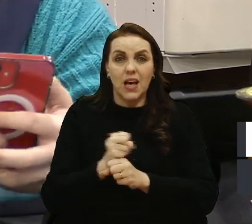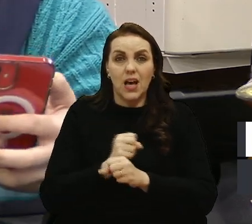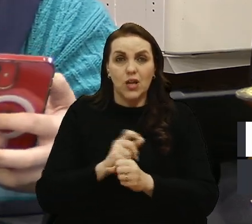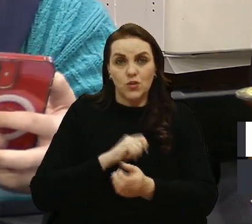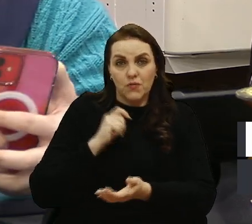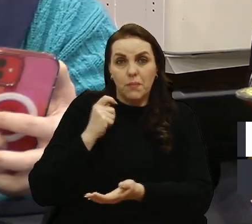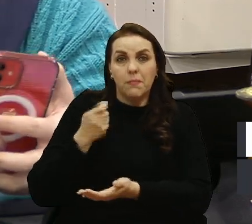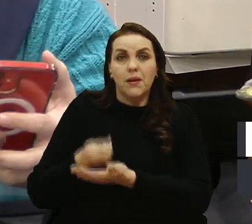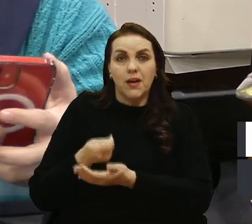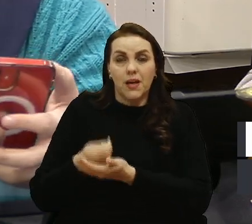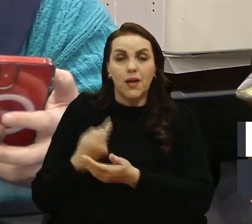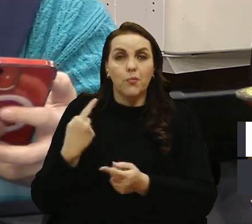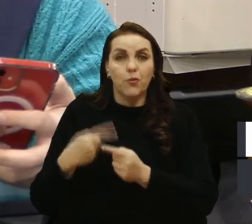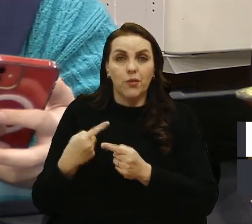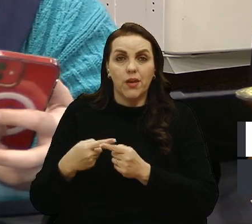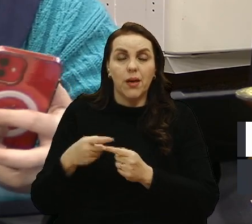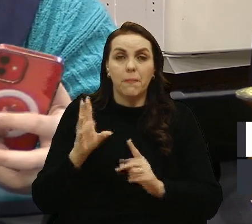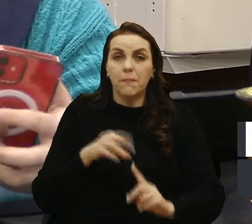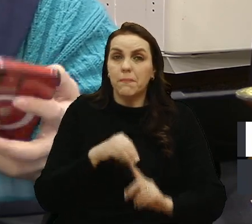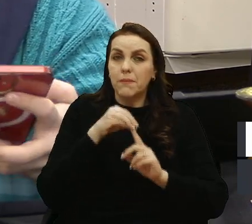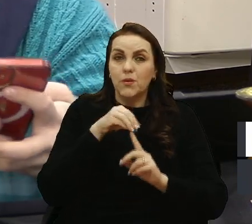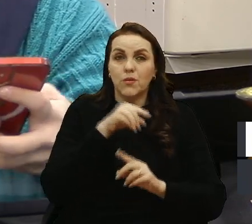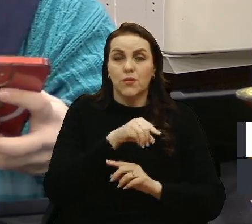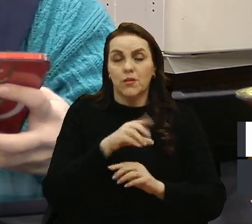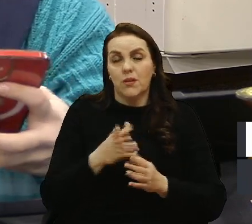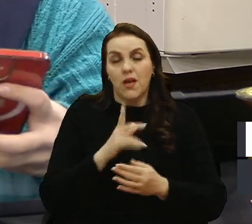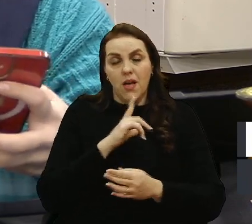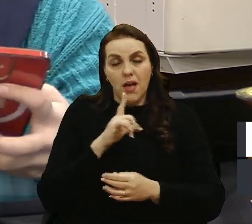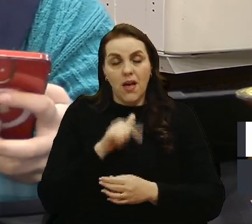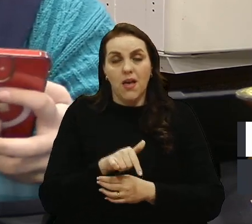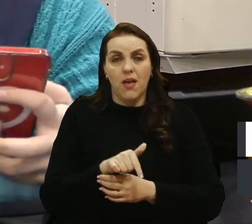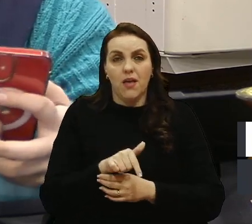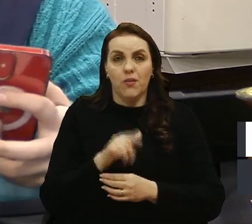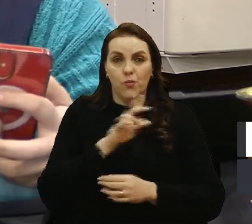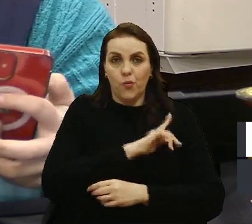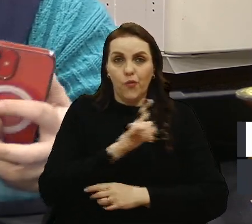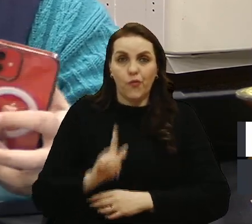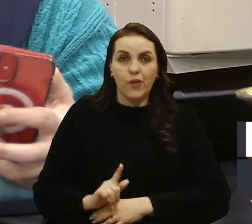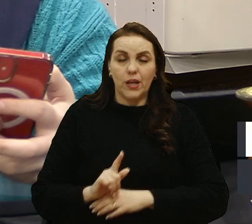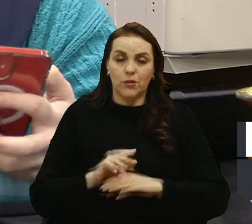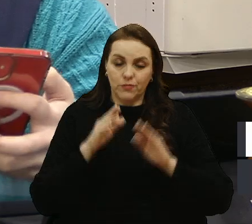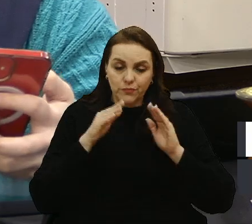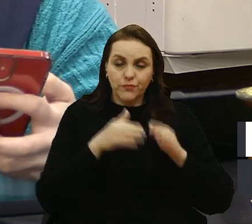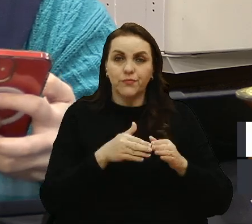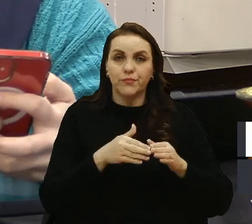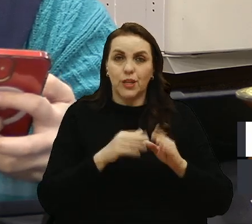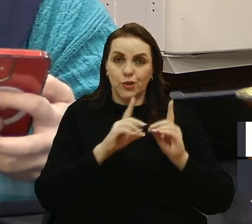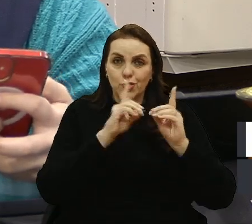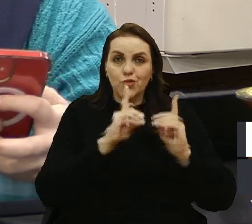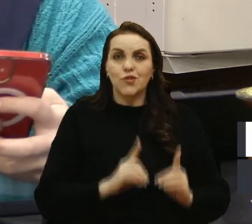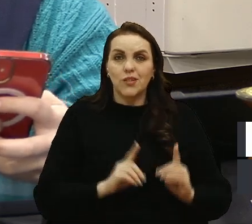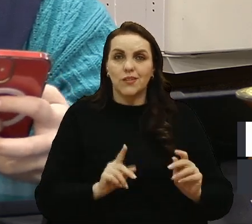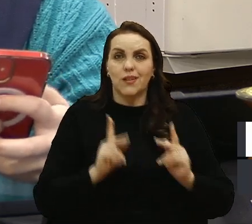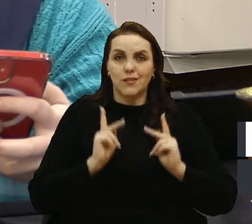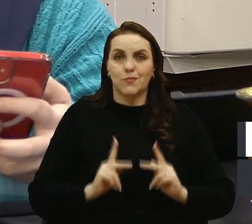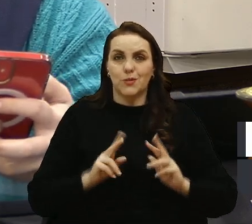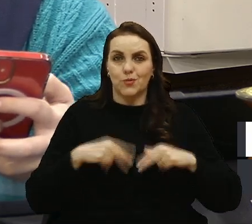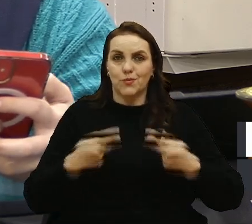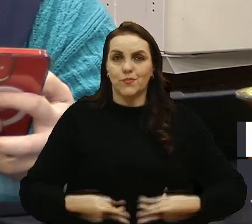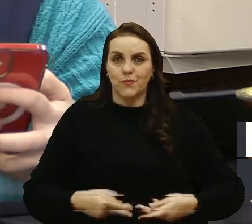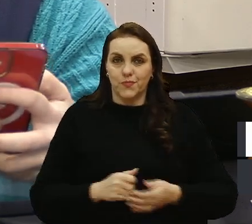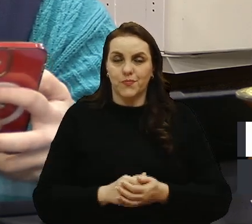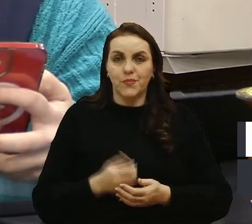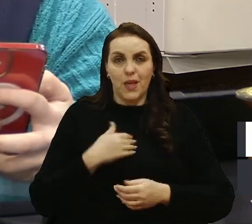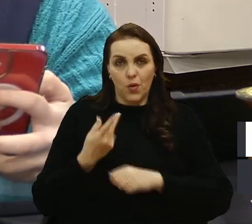porque as prioridades do governo devem ser necessariamente relacionadas à dignidade da pessoa humana. Eu, quando procurei o senhor, me elegi